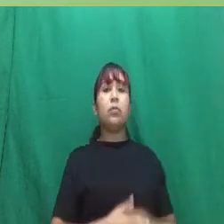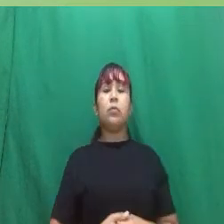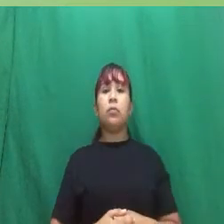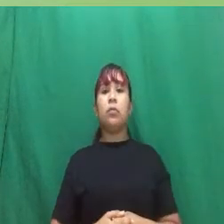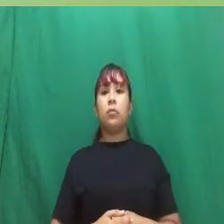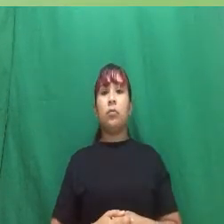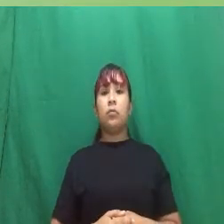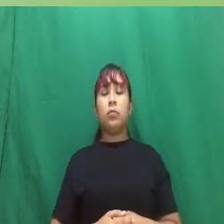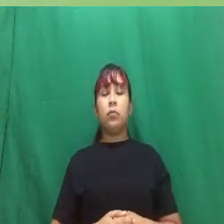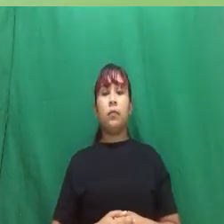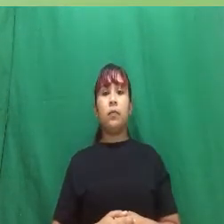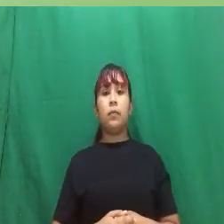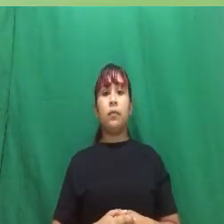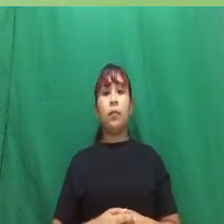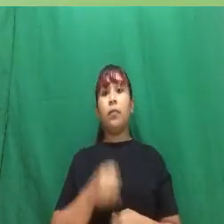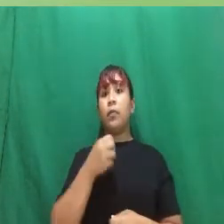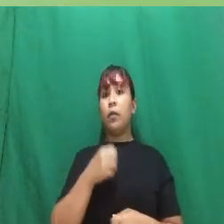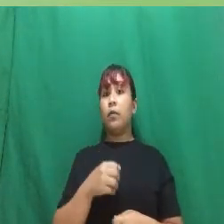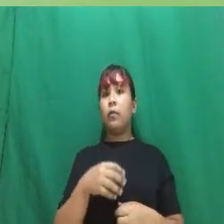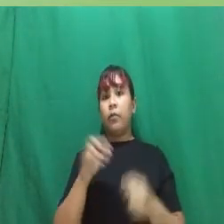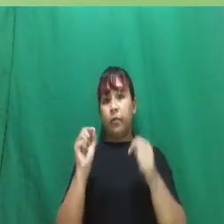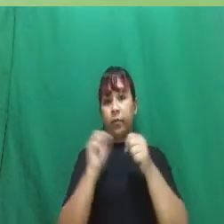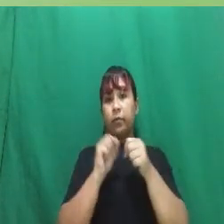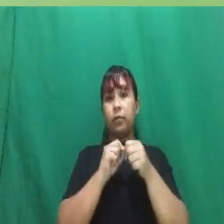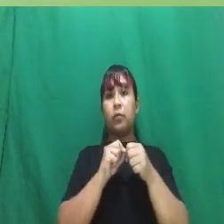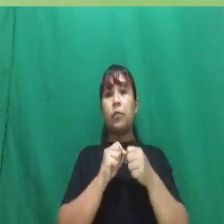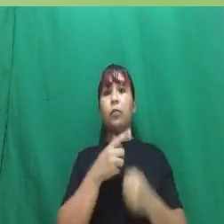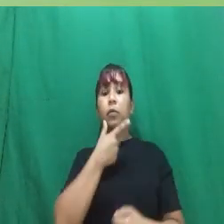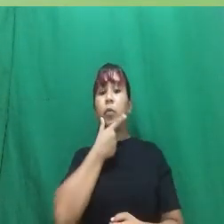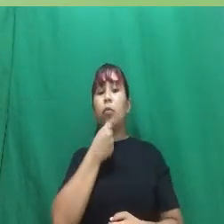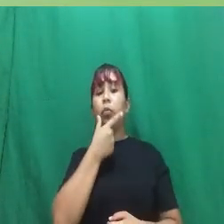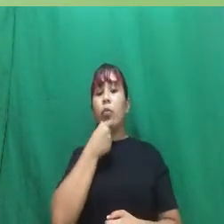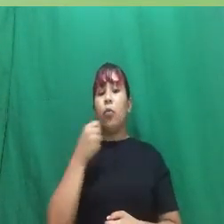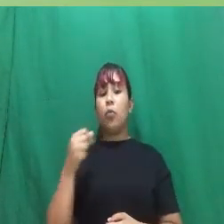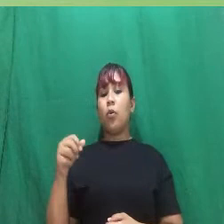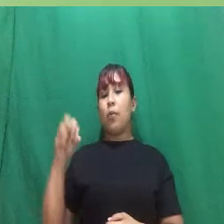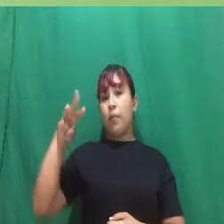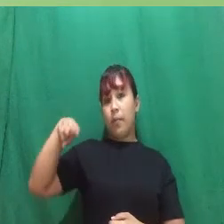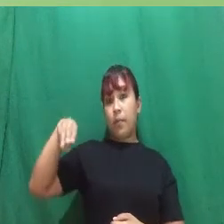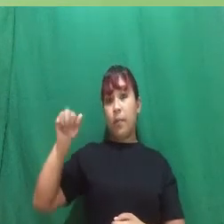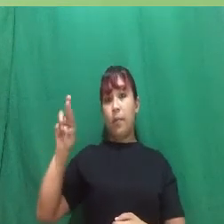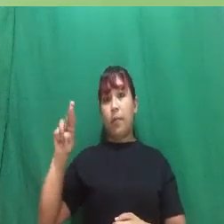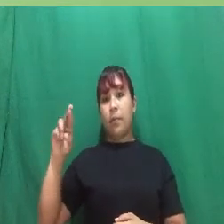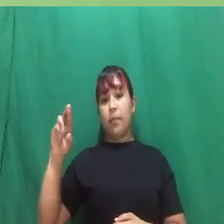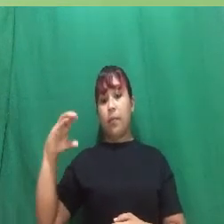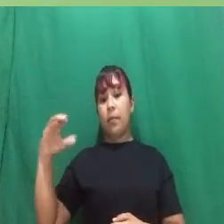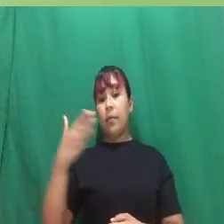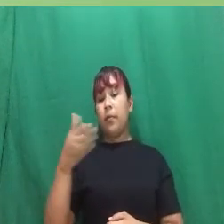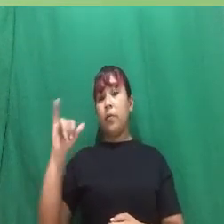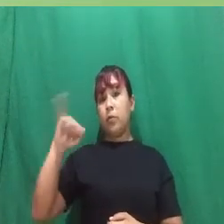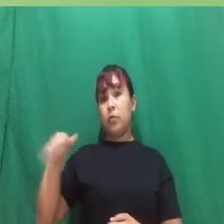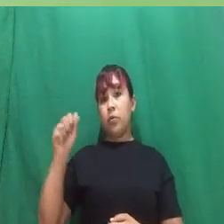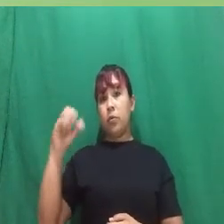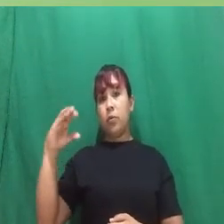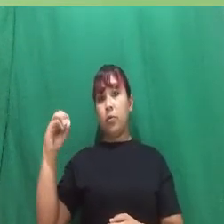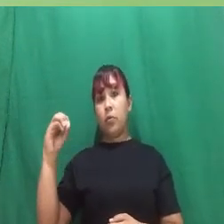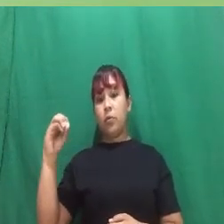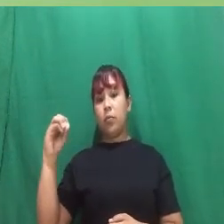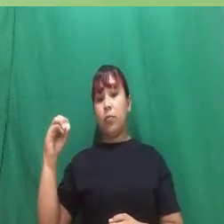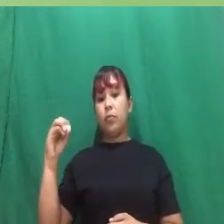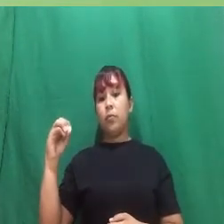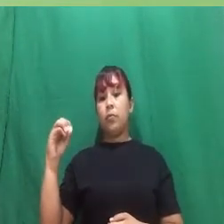posso respirar. Respiro, apesar de tudo. Quando leio o que o estilista